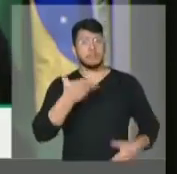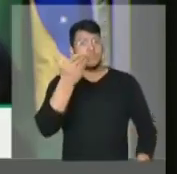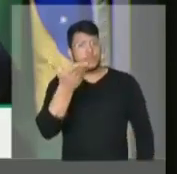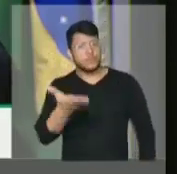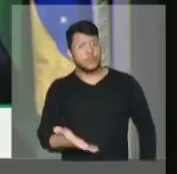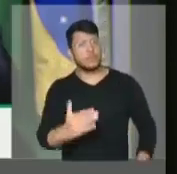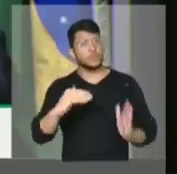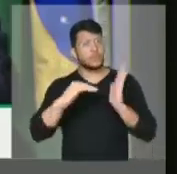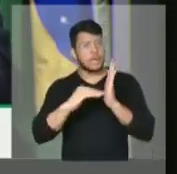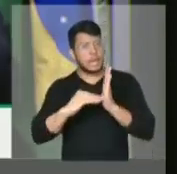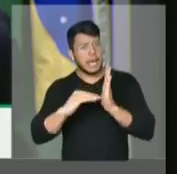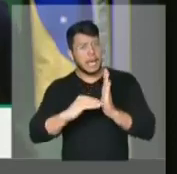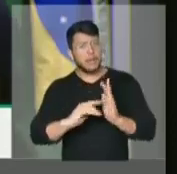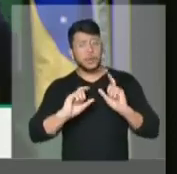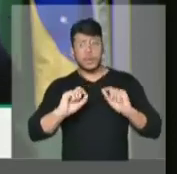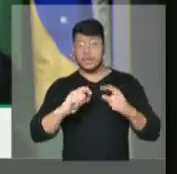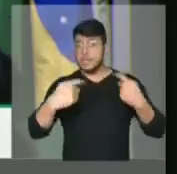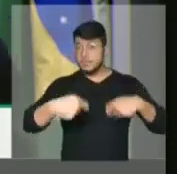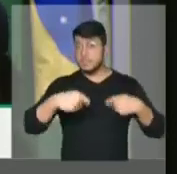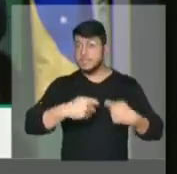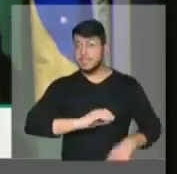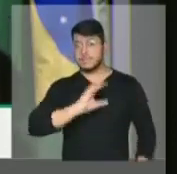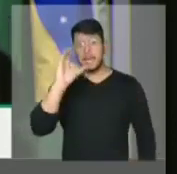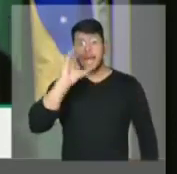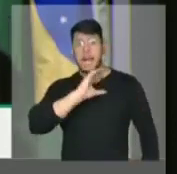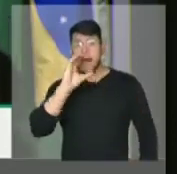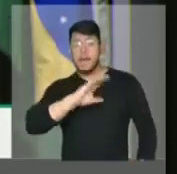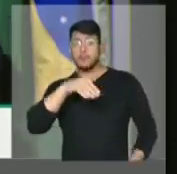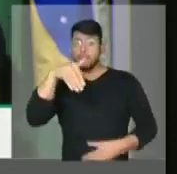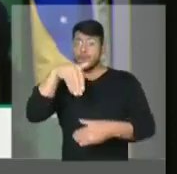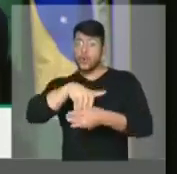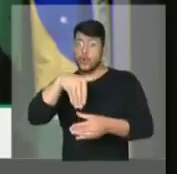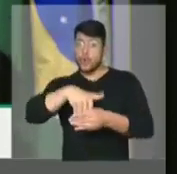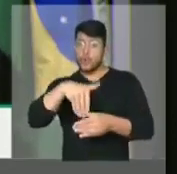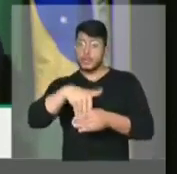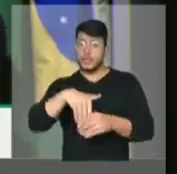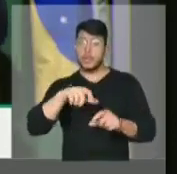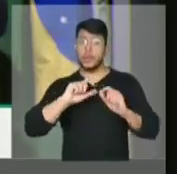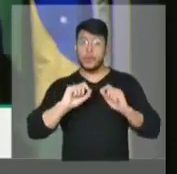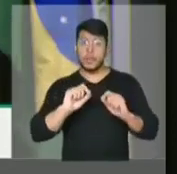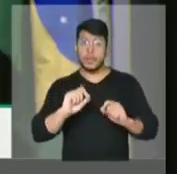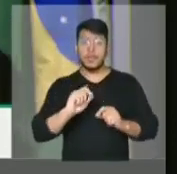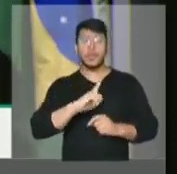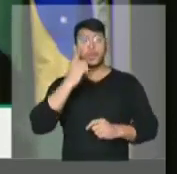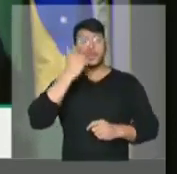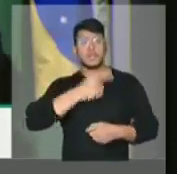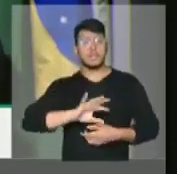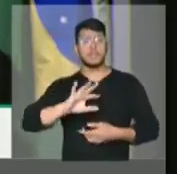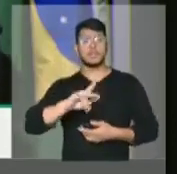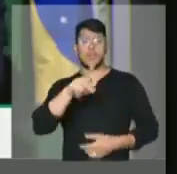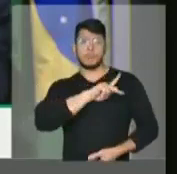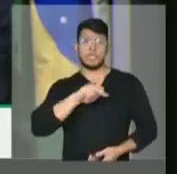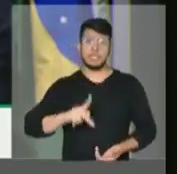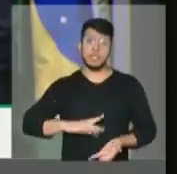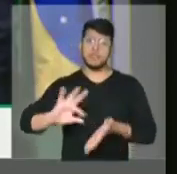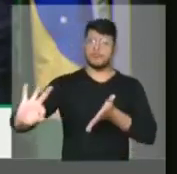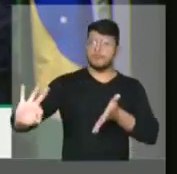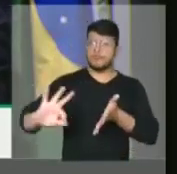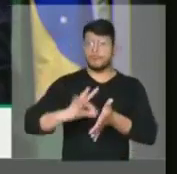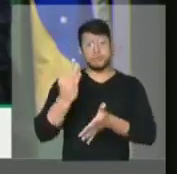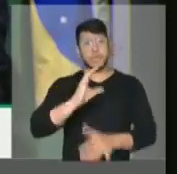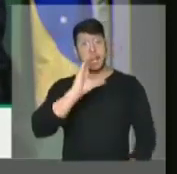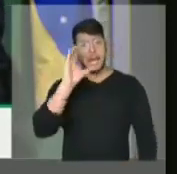que o Senado Federal agilize e vote para que seja sancionado pelo presidente